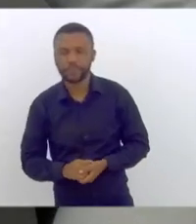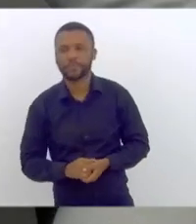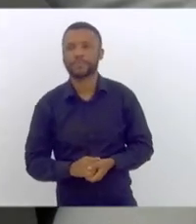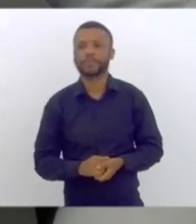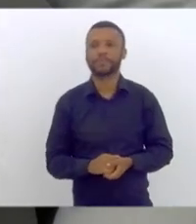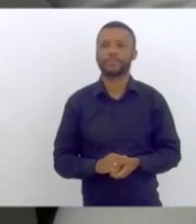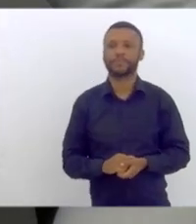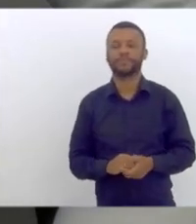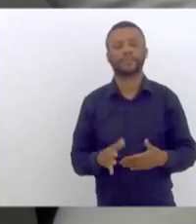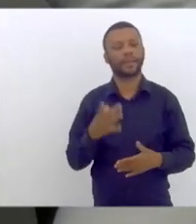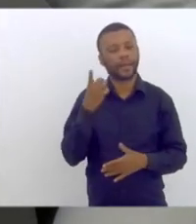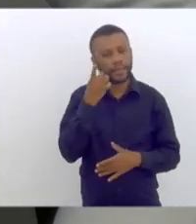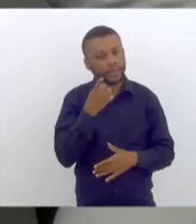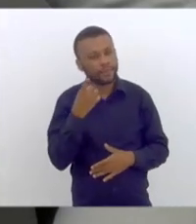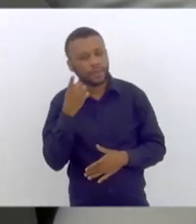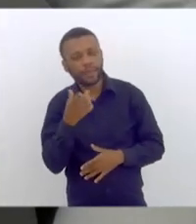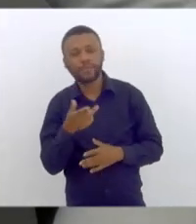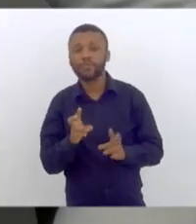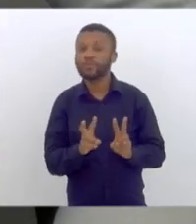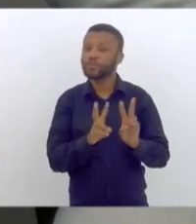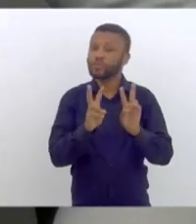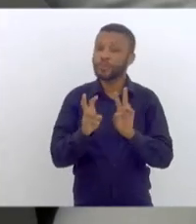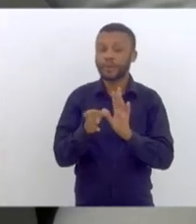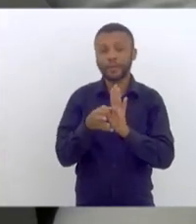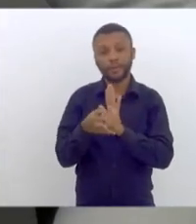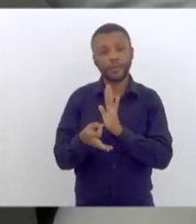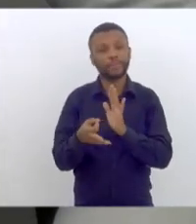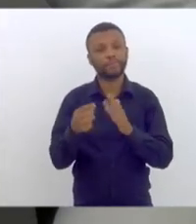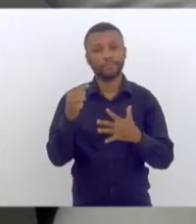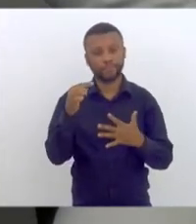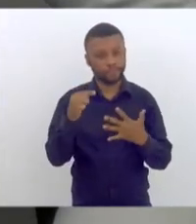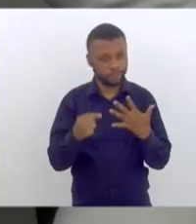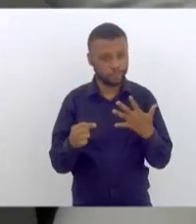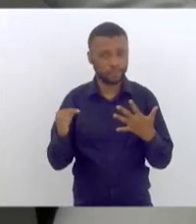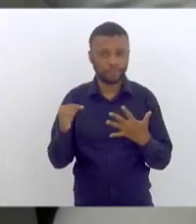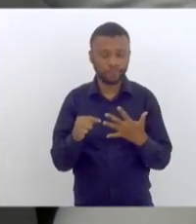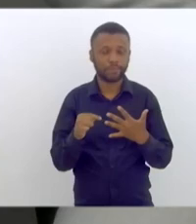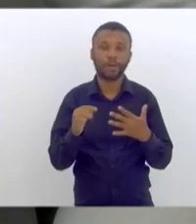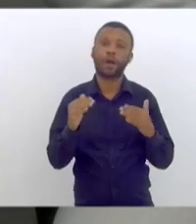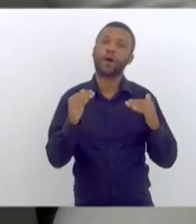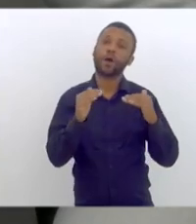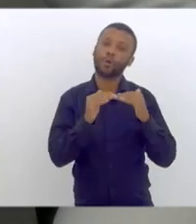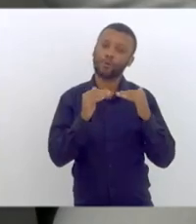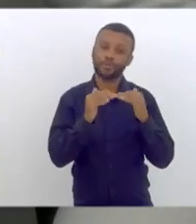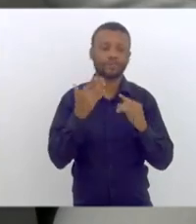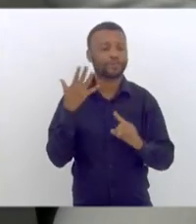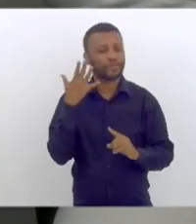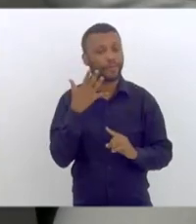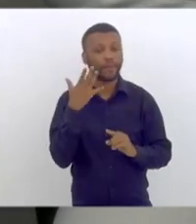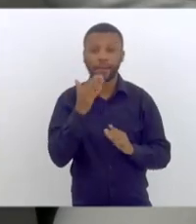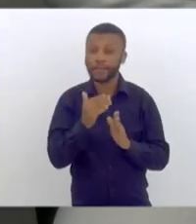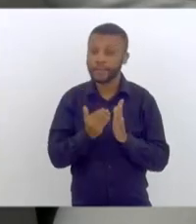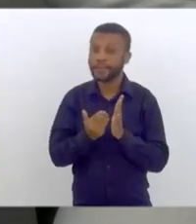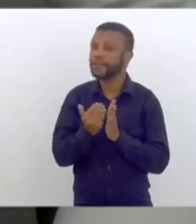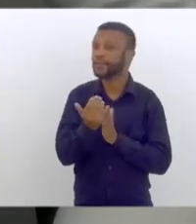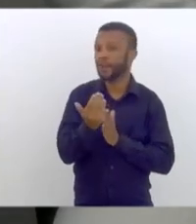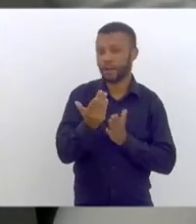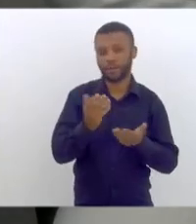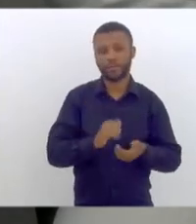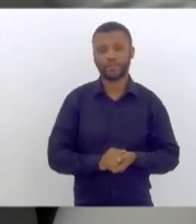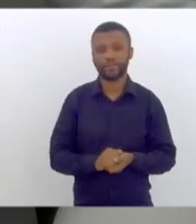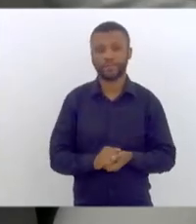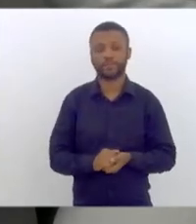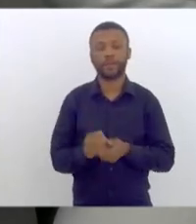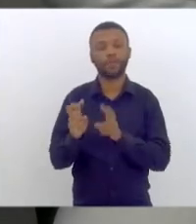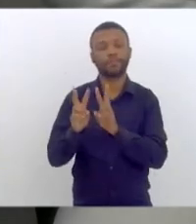Deputado com relação a essa emenda E aí acho que fazendo couro a tua fala Inicial o